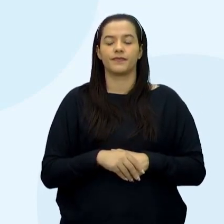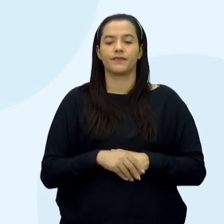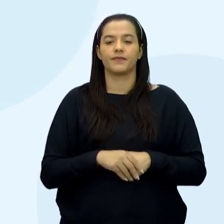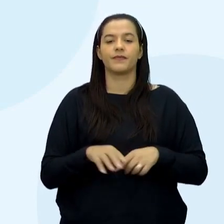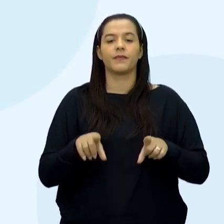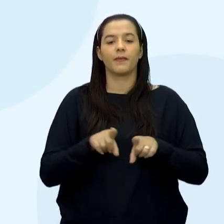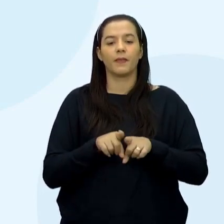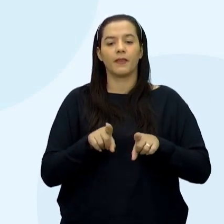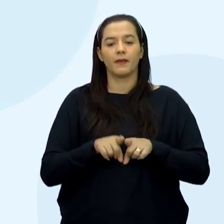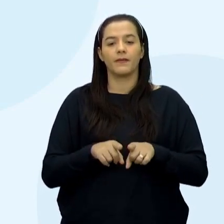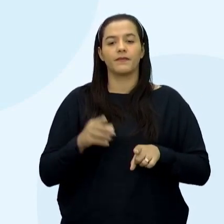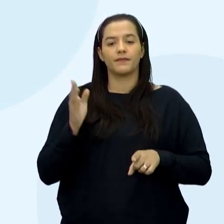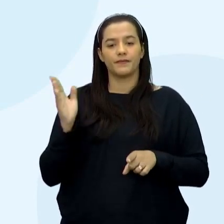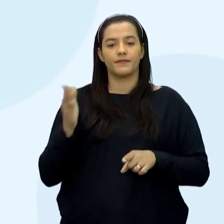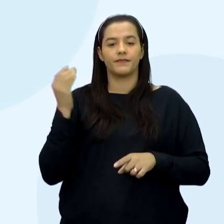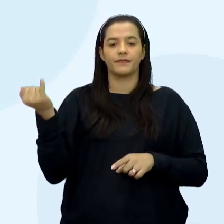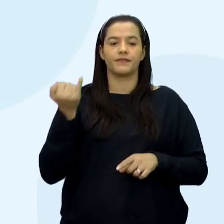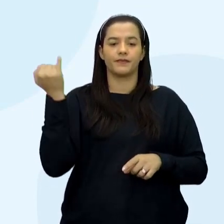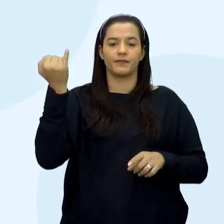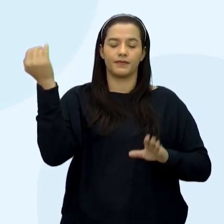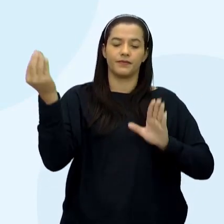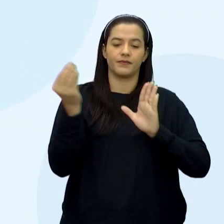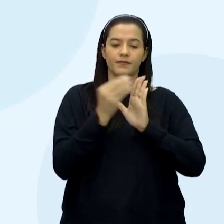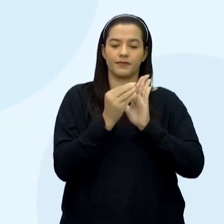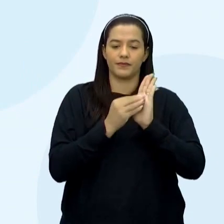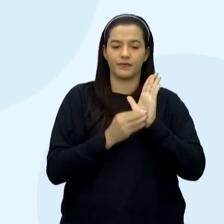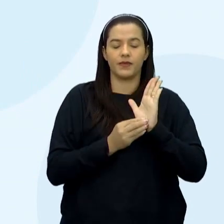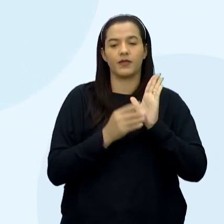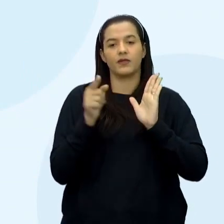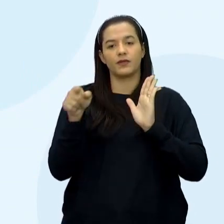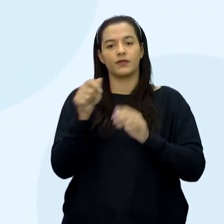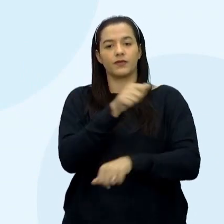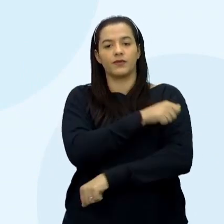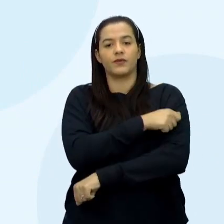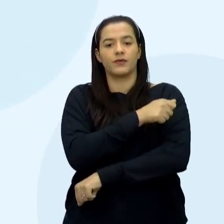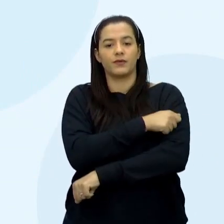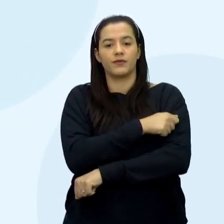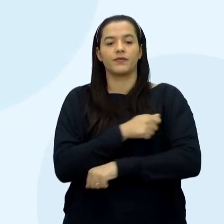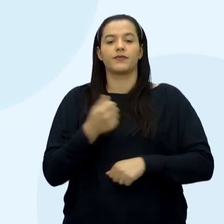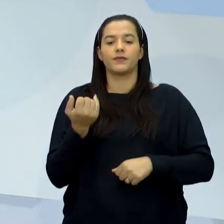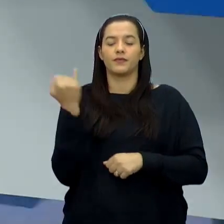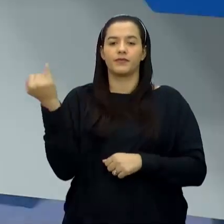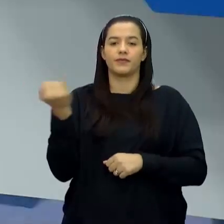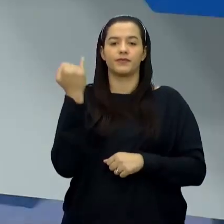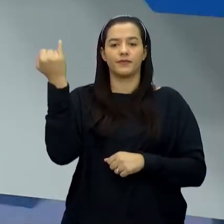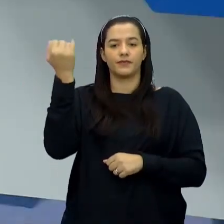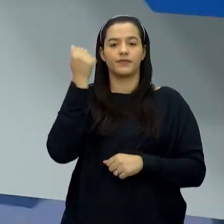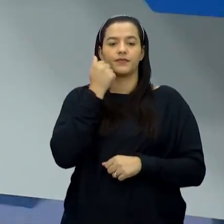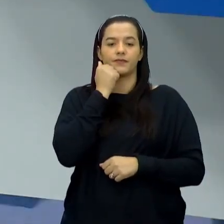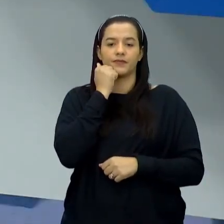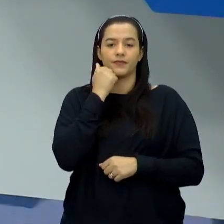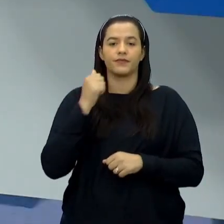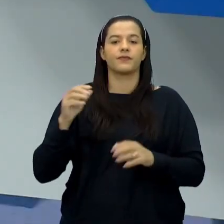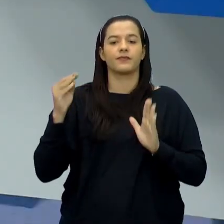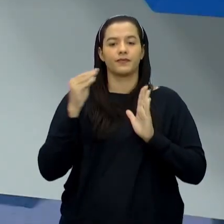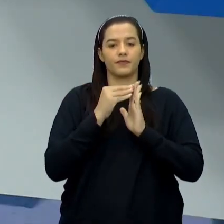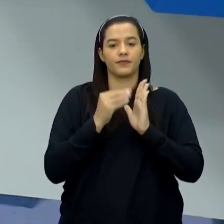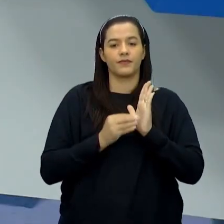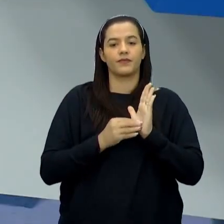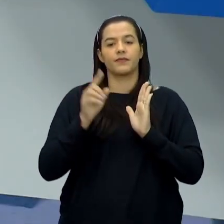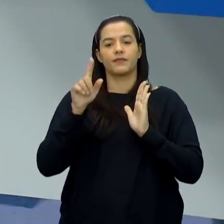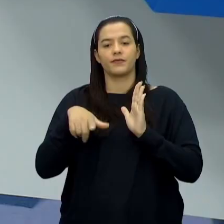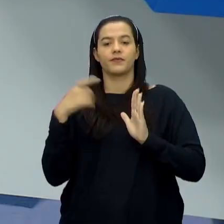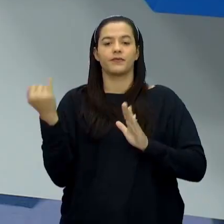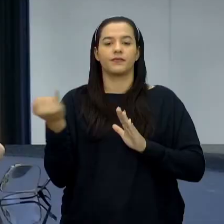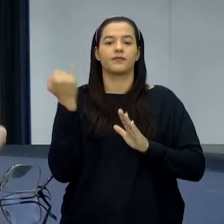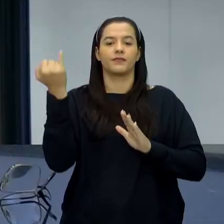caso, o registro do aluno, porque você sabe, Jorge, que o registro científico eu acho que é uma coisa muito